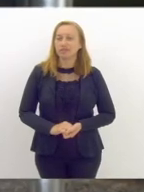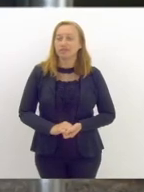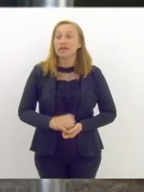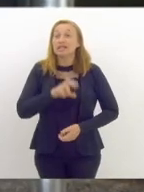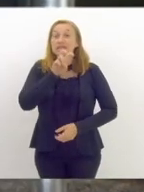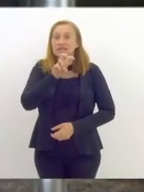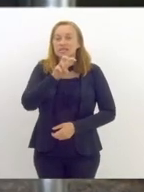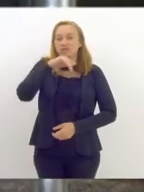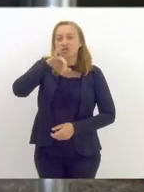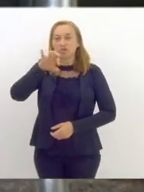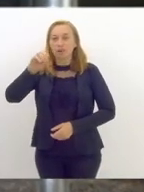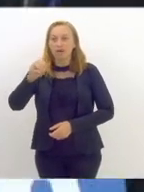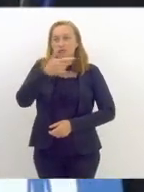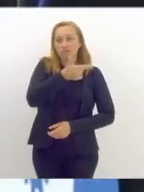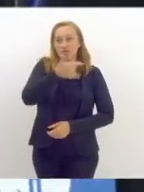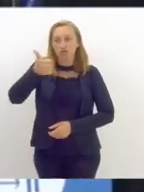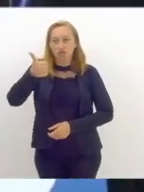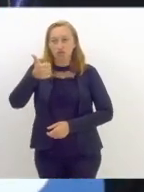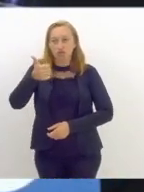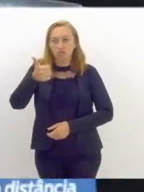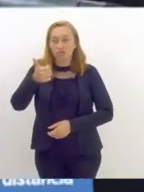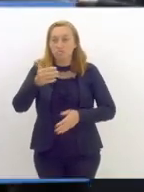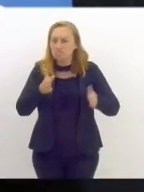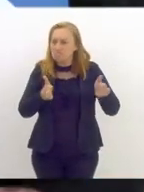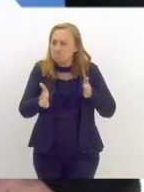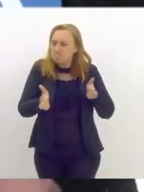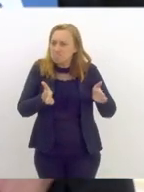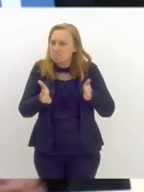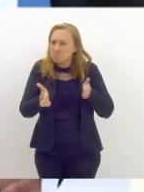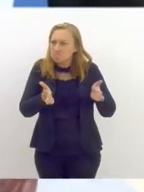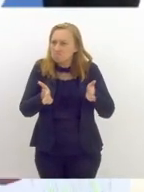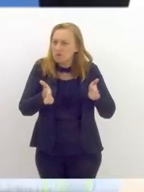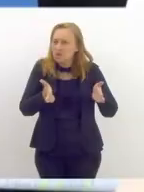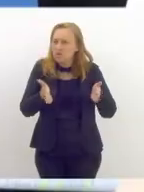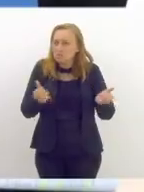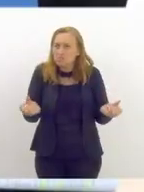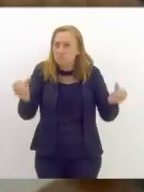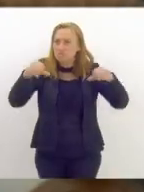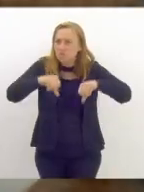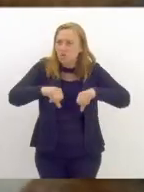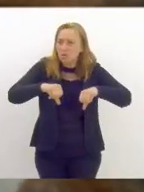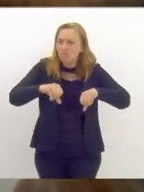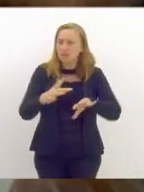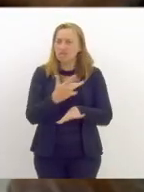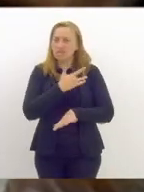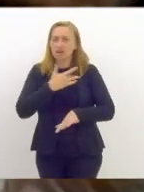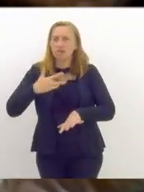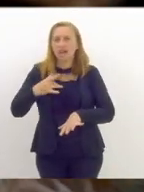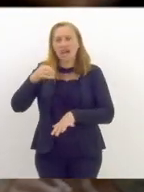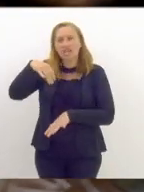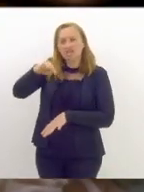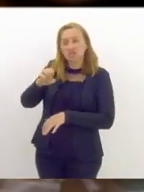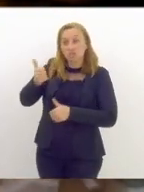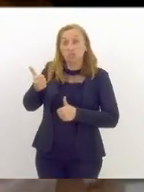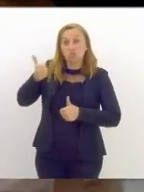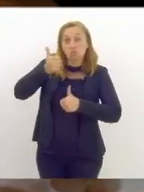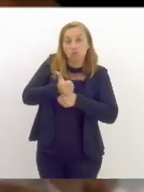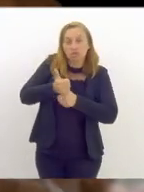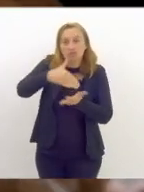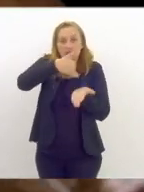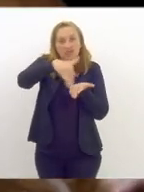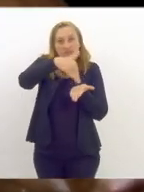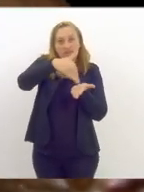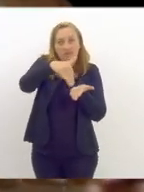Maio de 2021. Em meio à pior crise sanitária da história, Alexandre Quiep assume a Secretaria de Estado